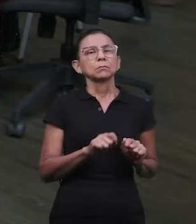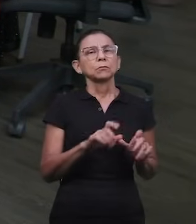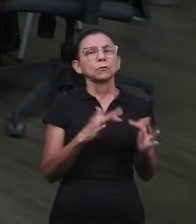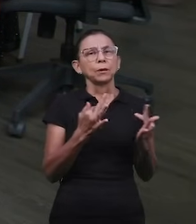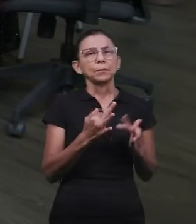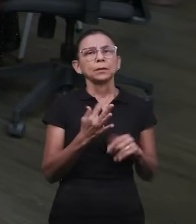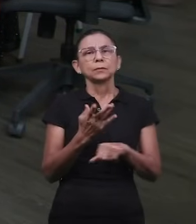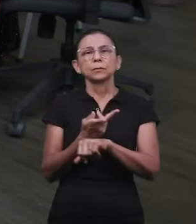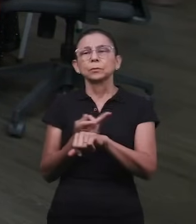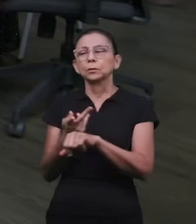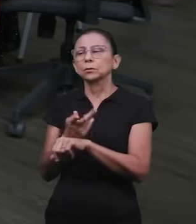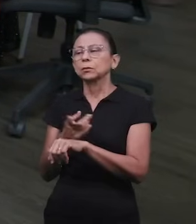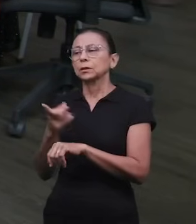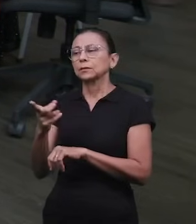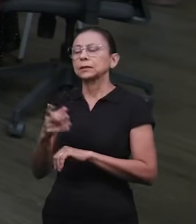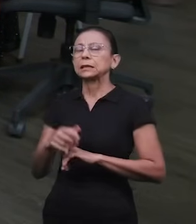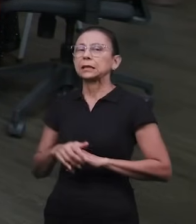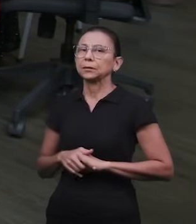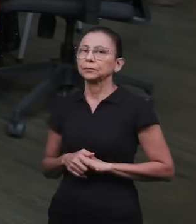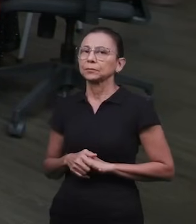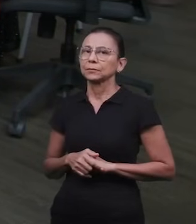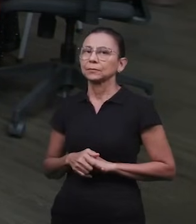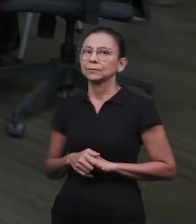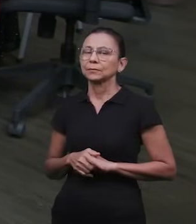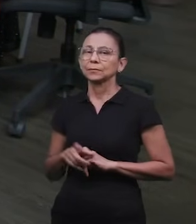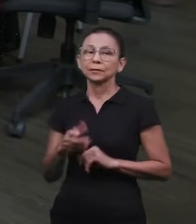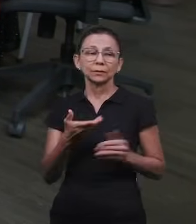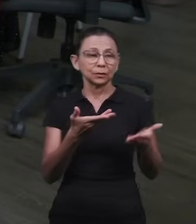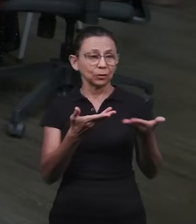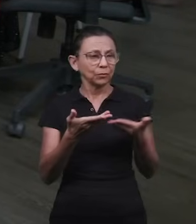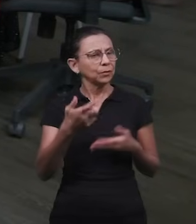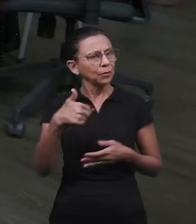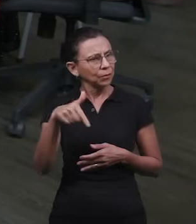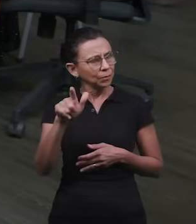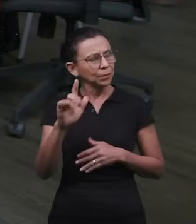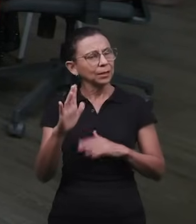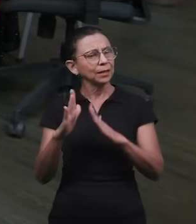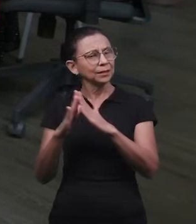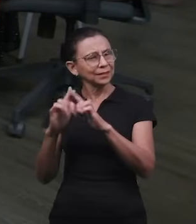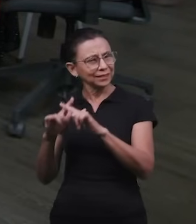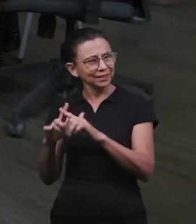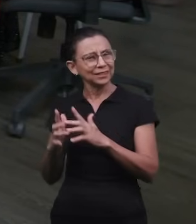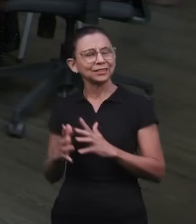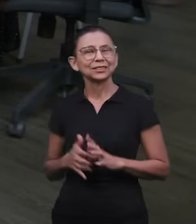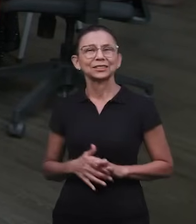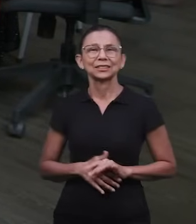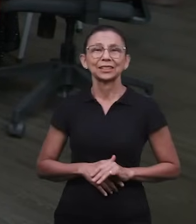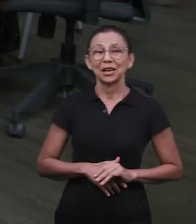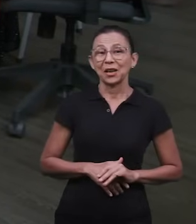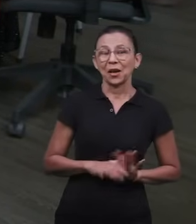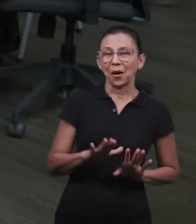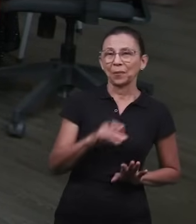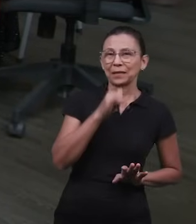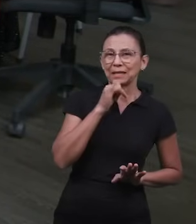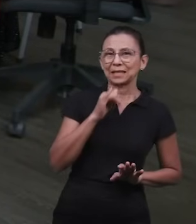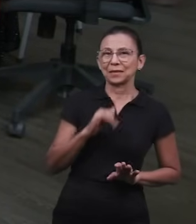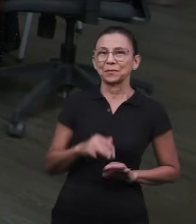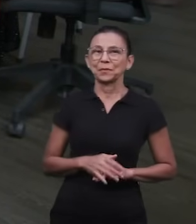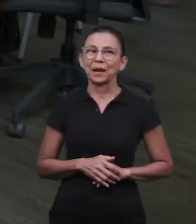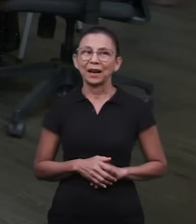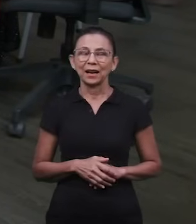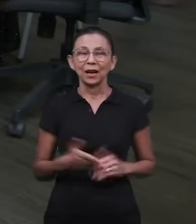momento que ele vai querer saber. Aí você convida para ir para a igreja. Aí você também tem que fazer também as oportunidades, né? É